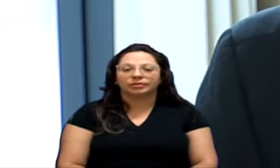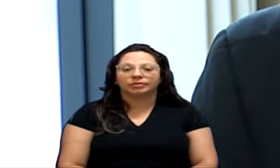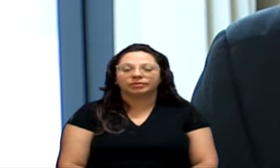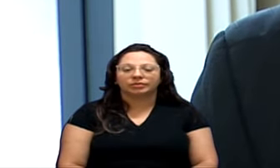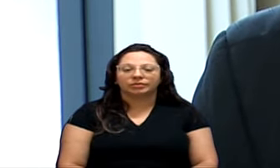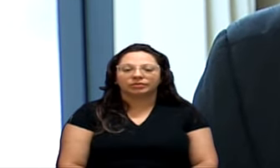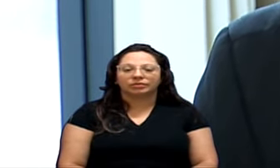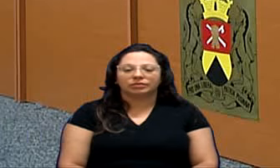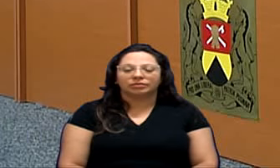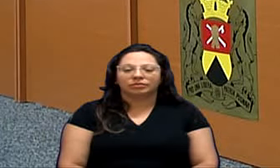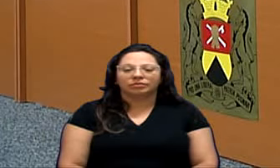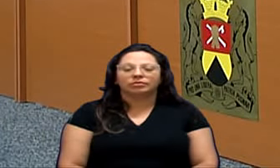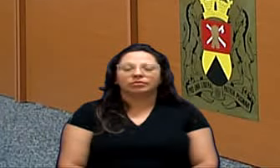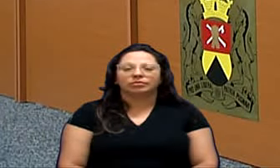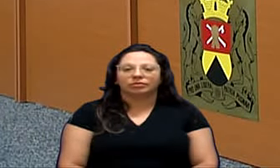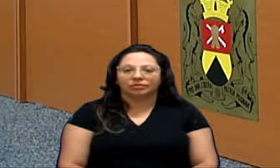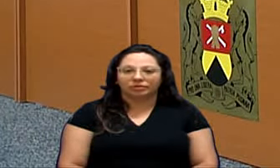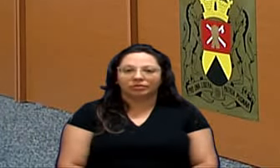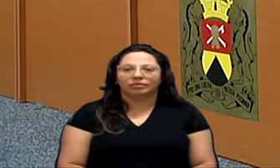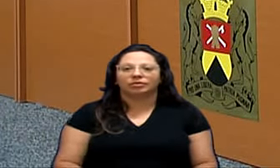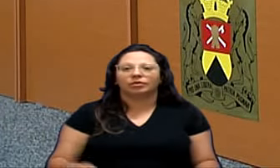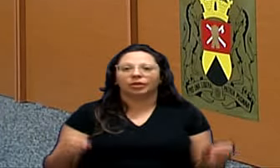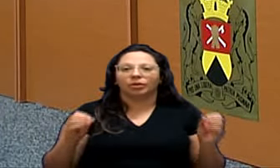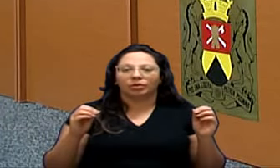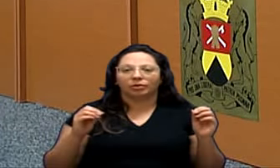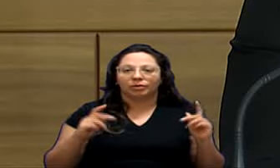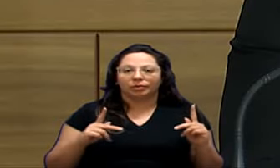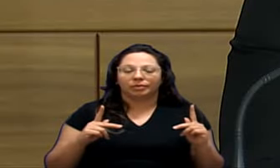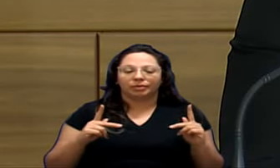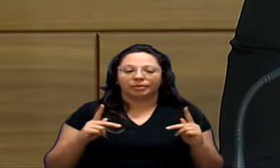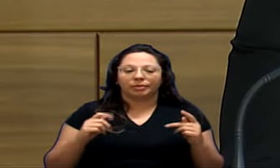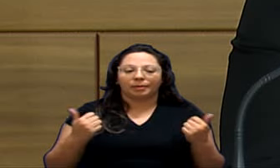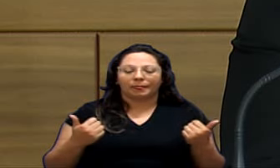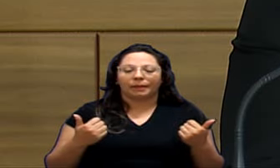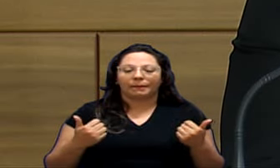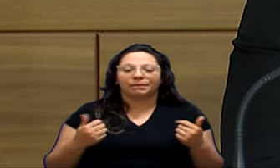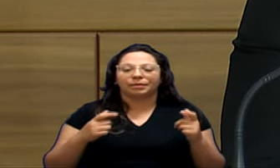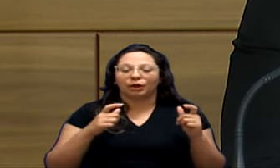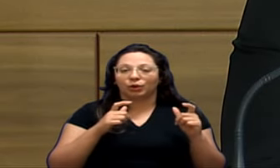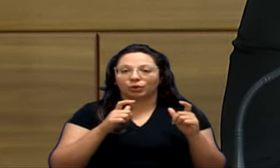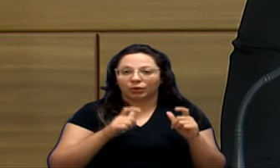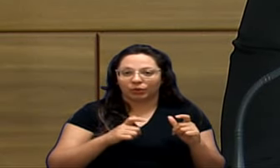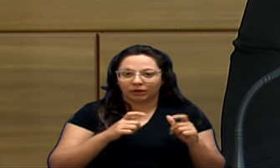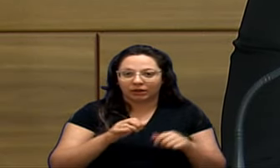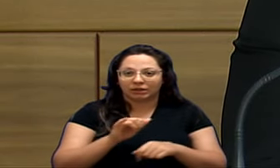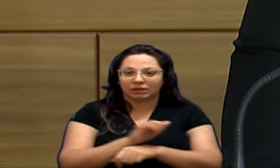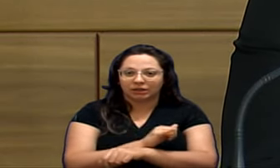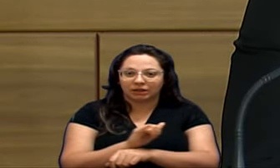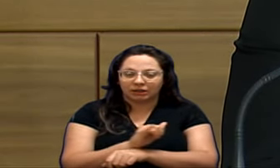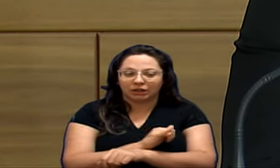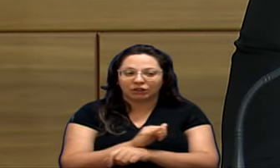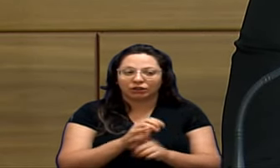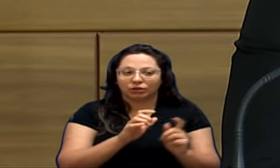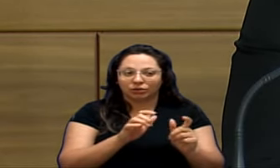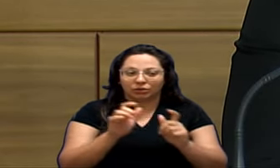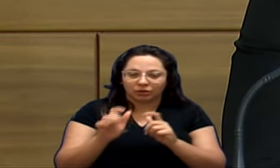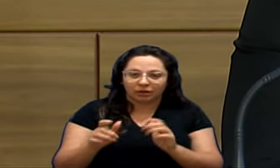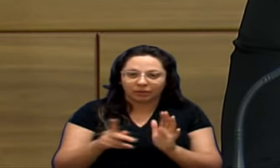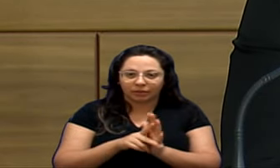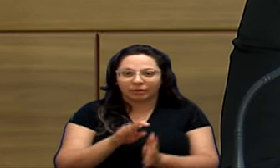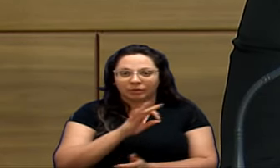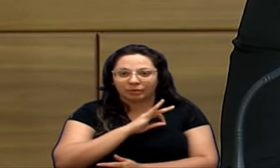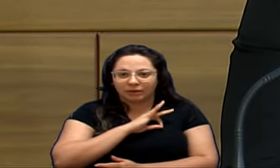isso perfeito Vereador eh a locação estratégica de bases da guarda